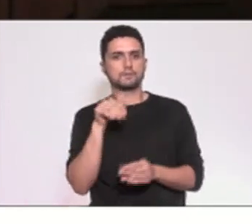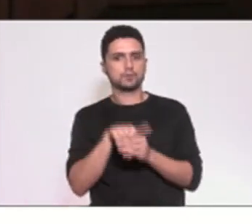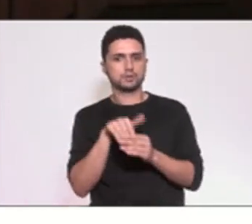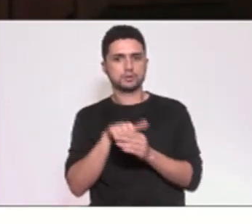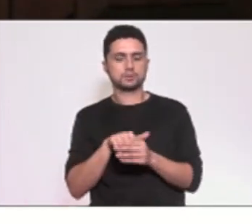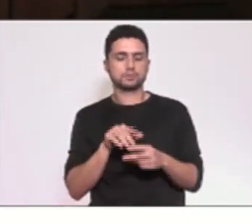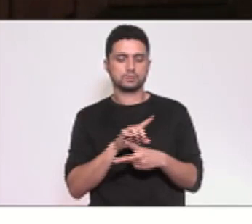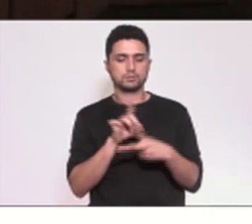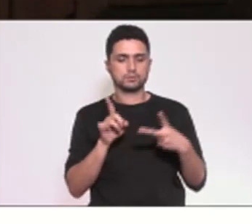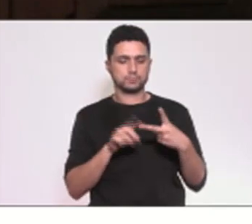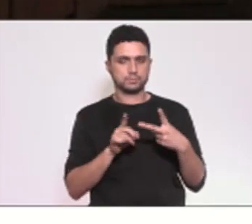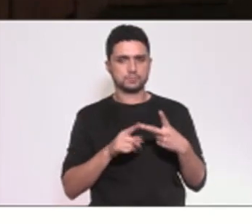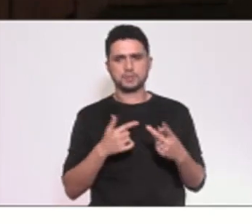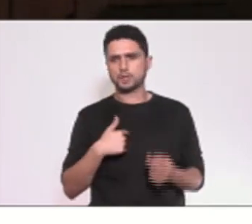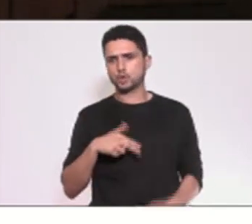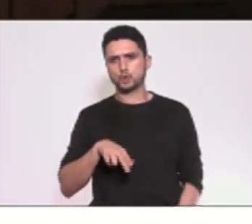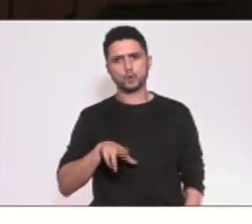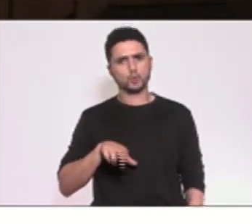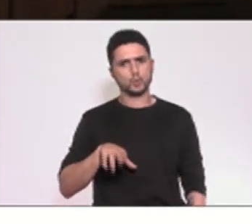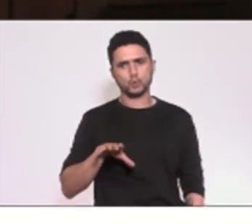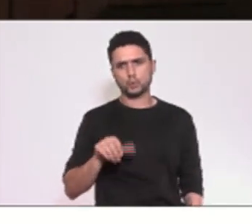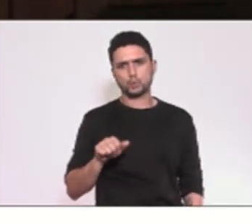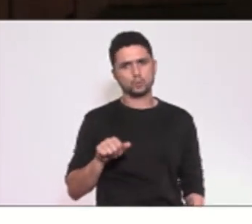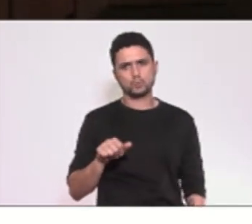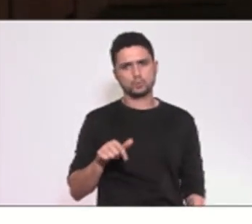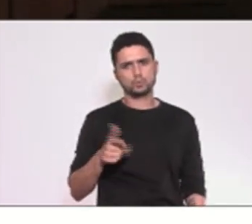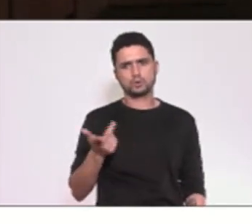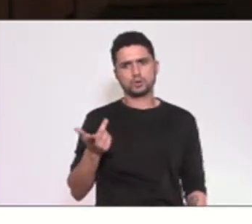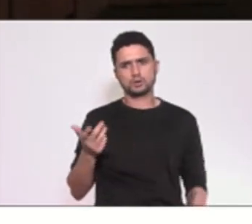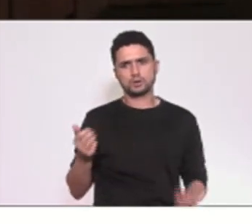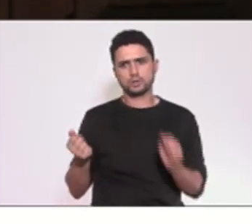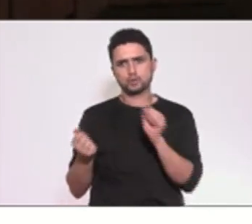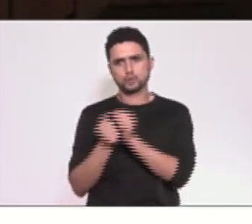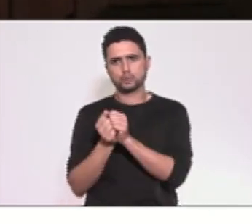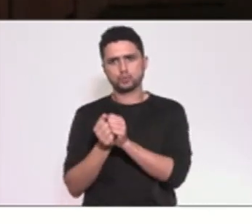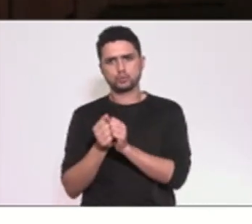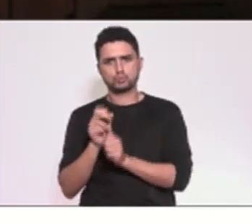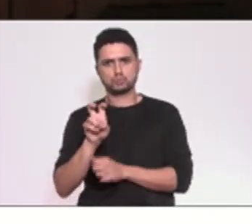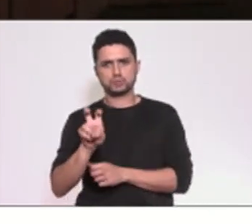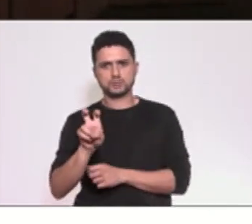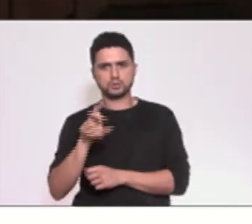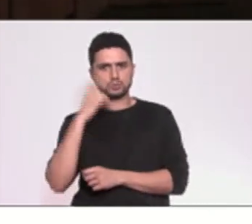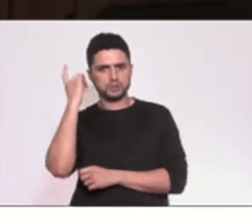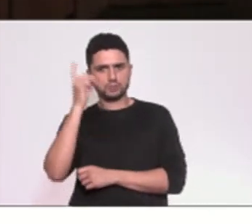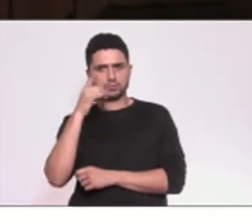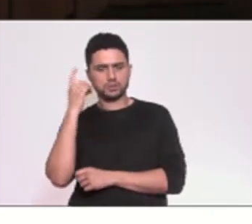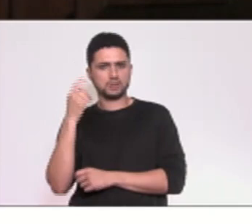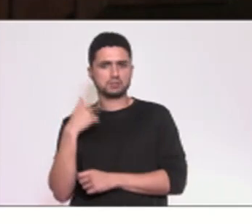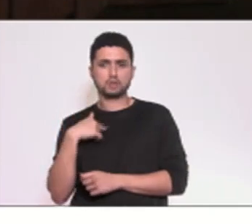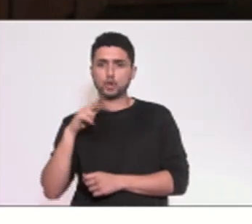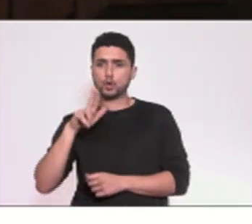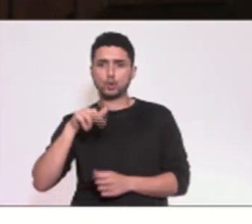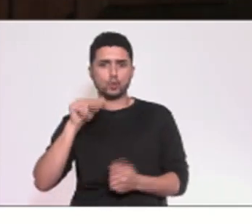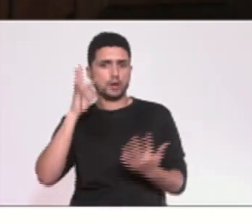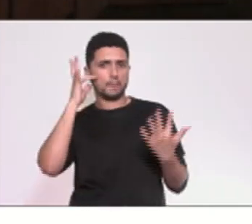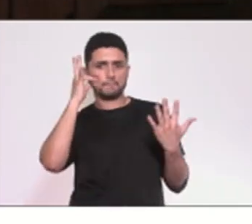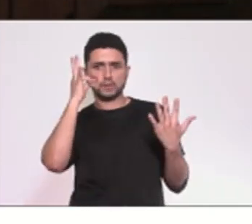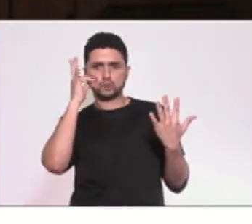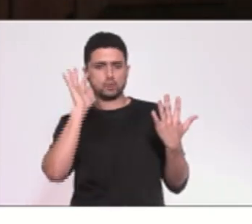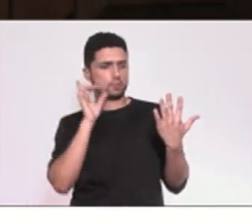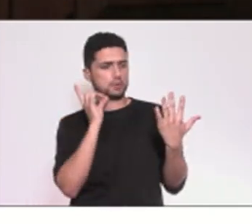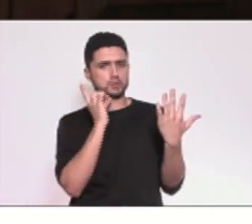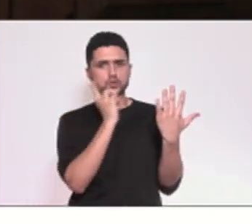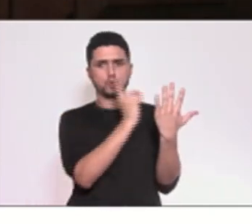Outro ponto, senhor presidente, eu nunca estive com nenhum dos 5 deputados, nem pessoalmente, e muito